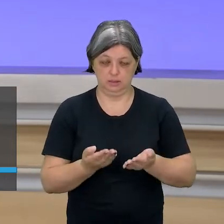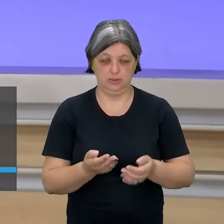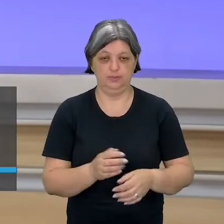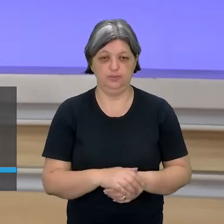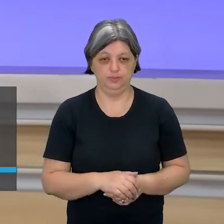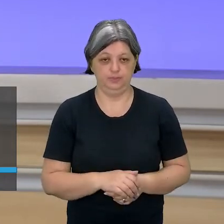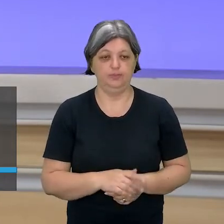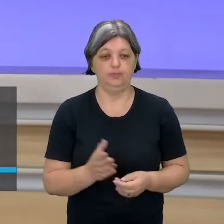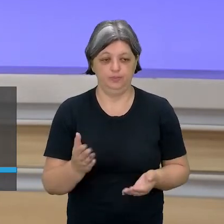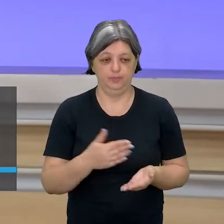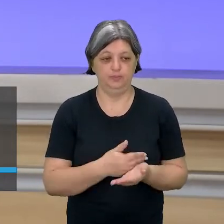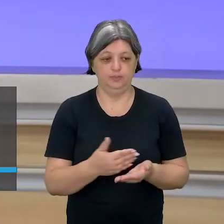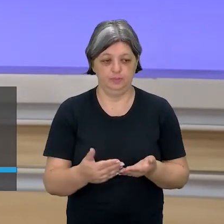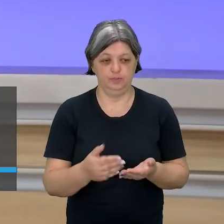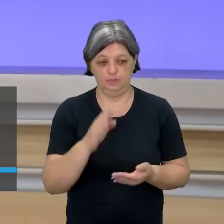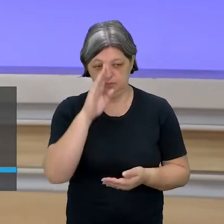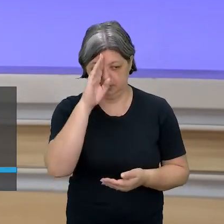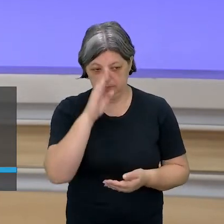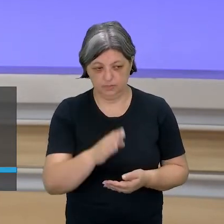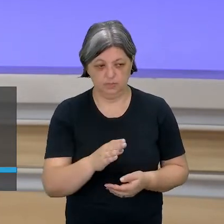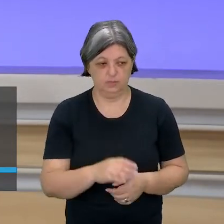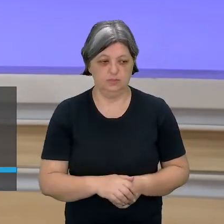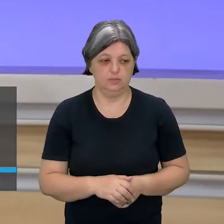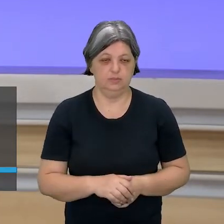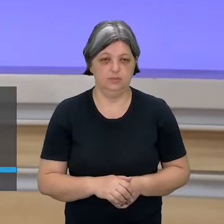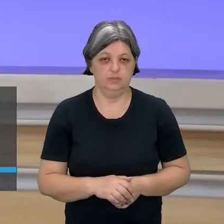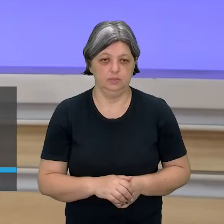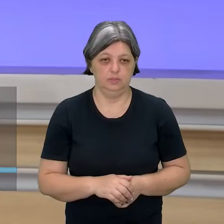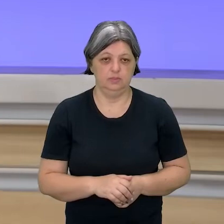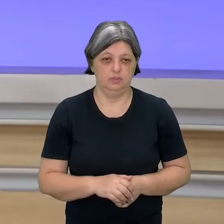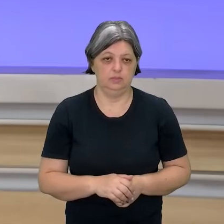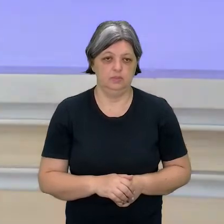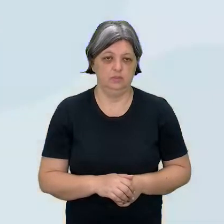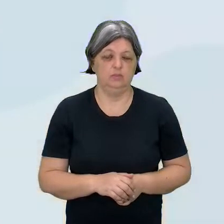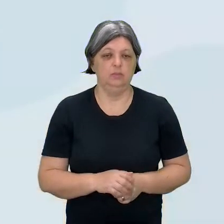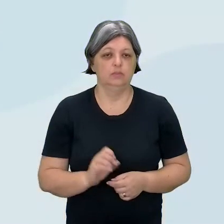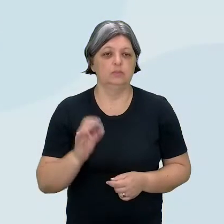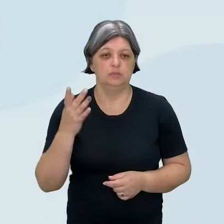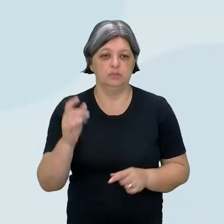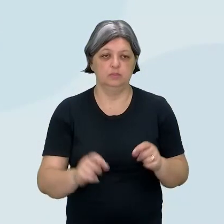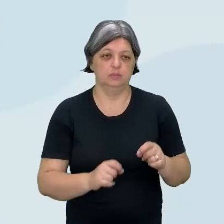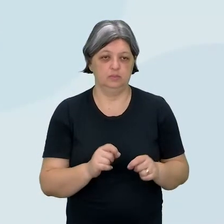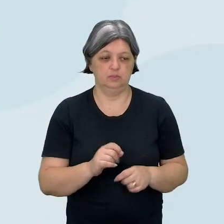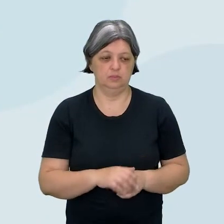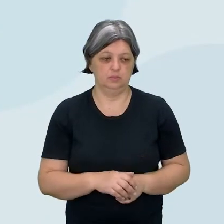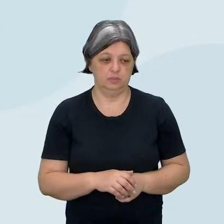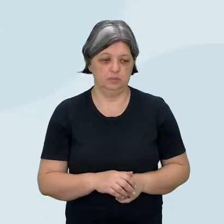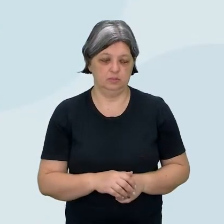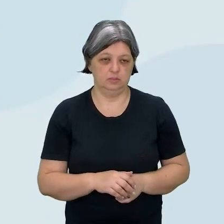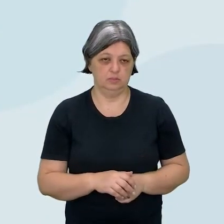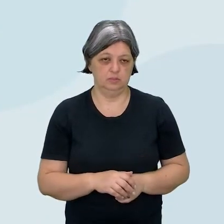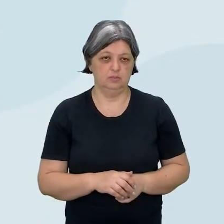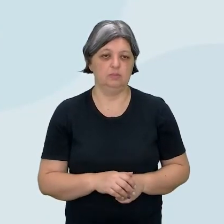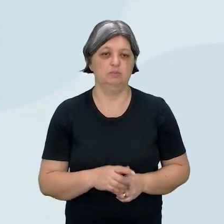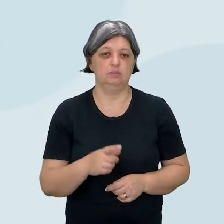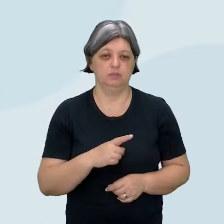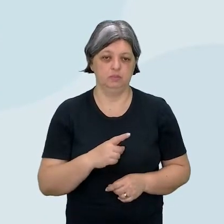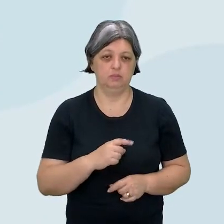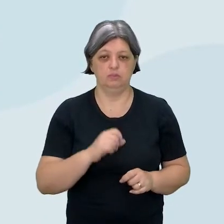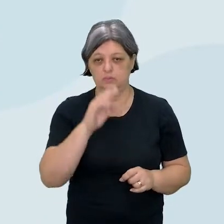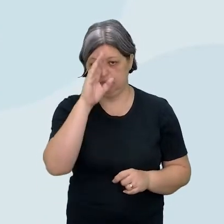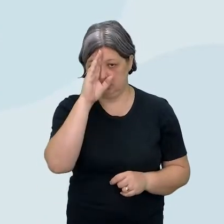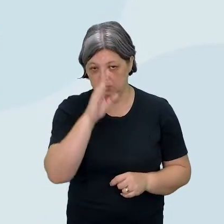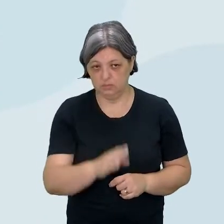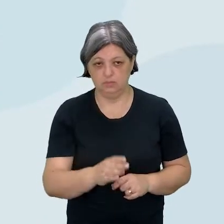com a comunidade pioneira, né? Na comunidade pioneira, então, essa comunidade ela vai estar presente principalmente